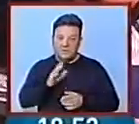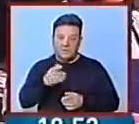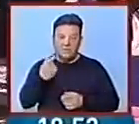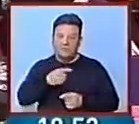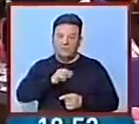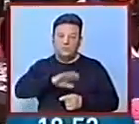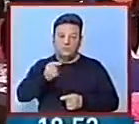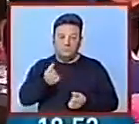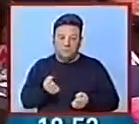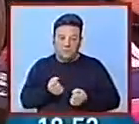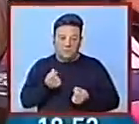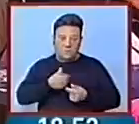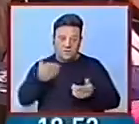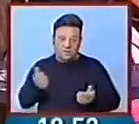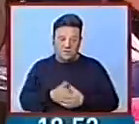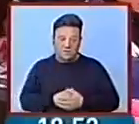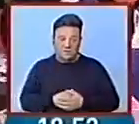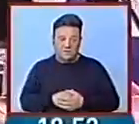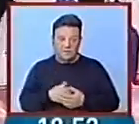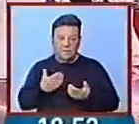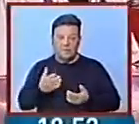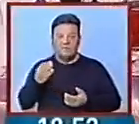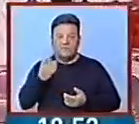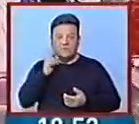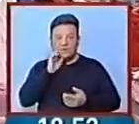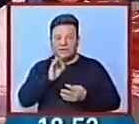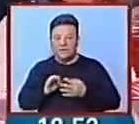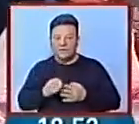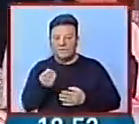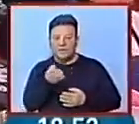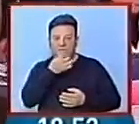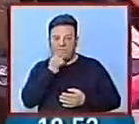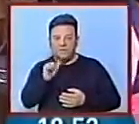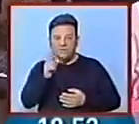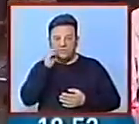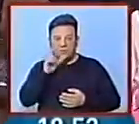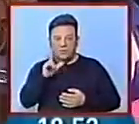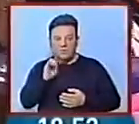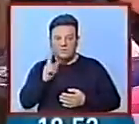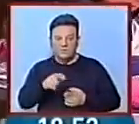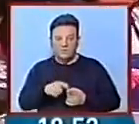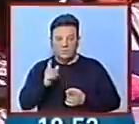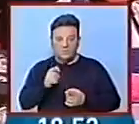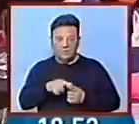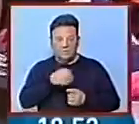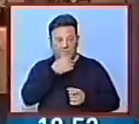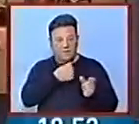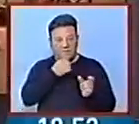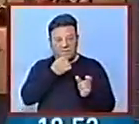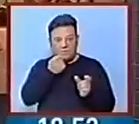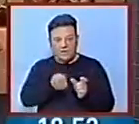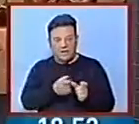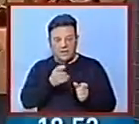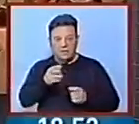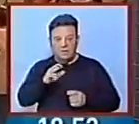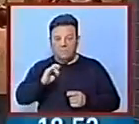toda tesa, tem que ser peixe para barato. Mas afinal, o que caracteriza o falar algarvio do Sr. Luís? O é no final das palavras, sobretudo. O